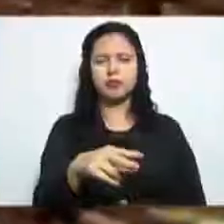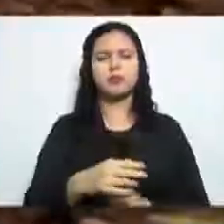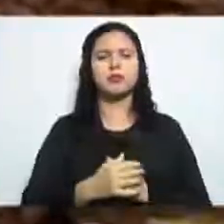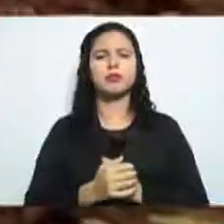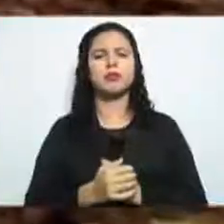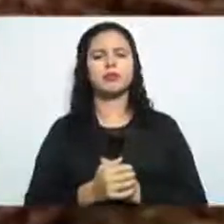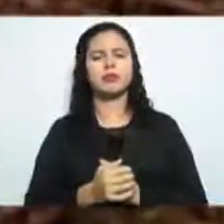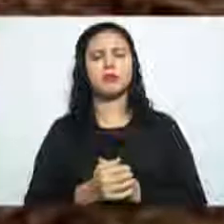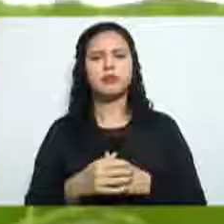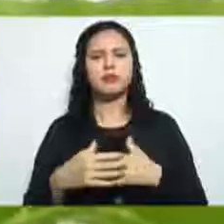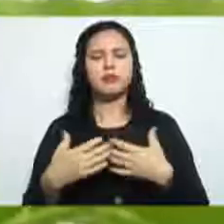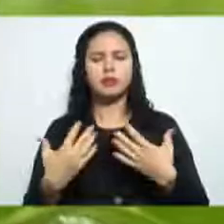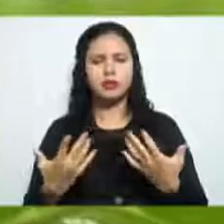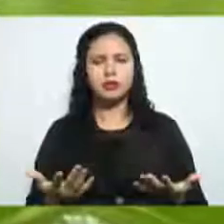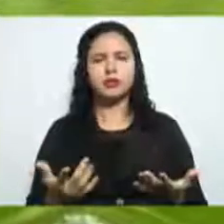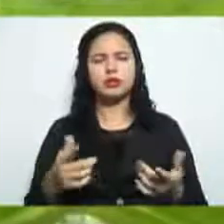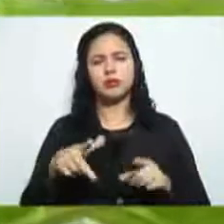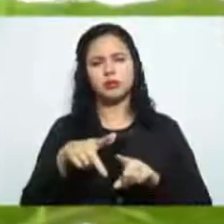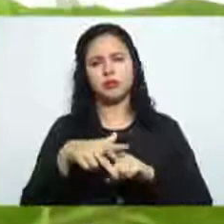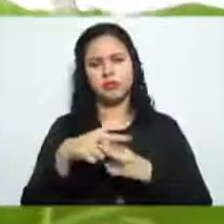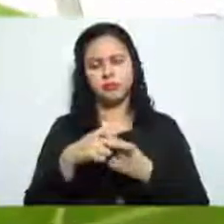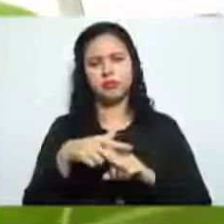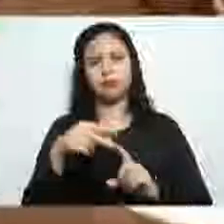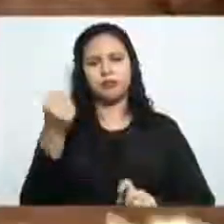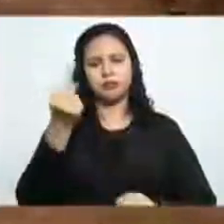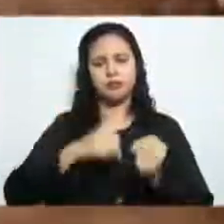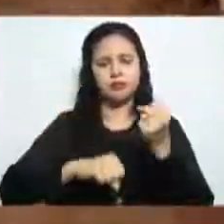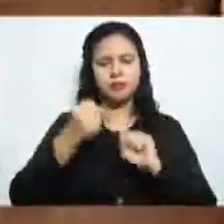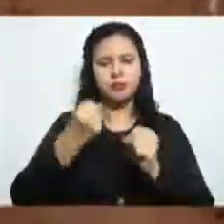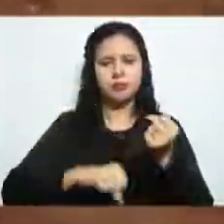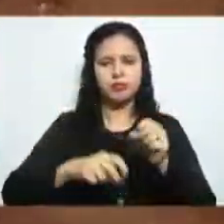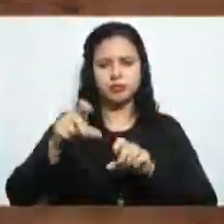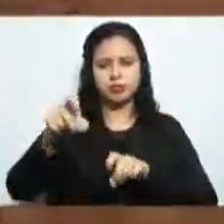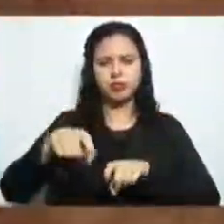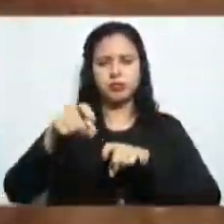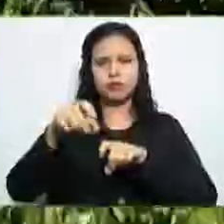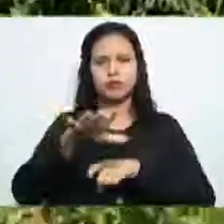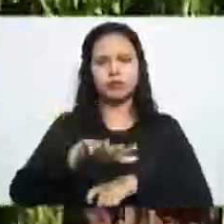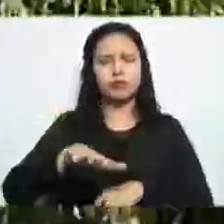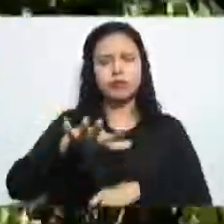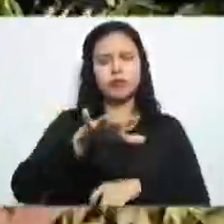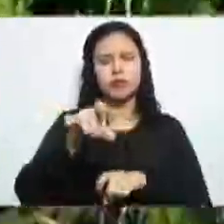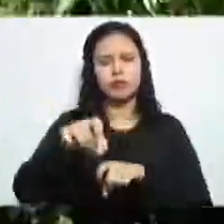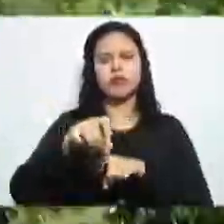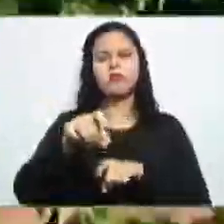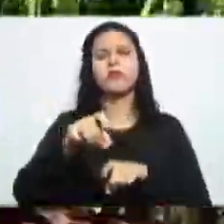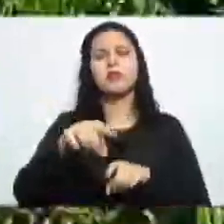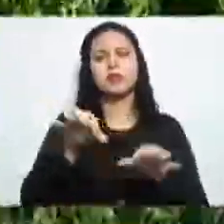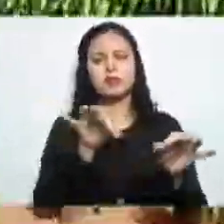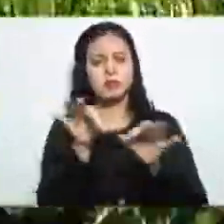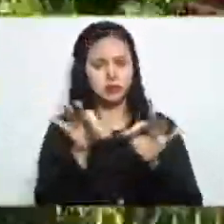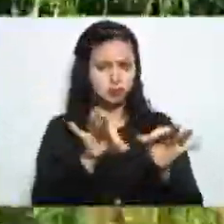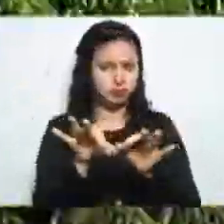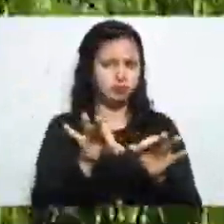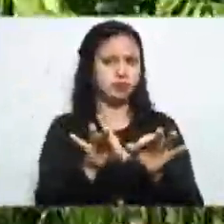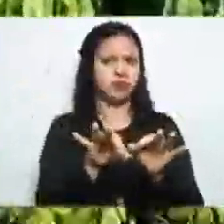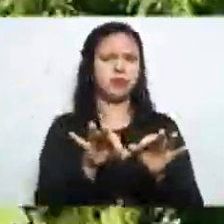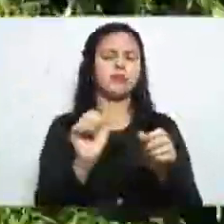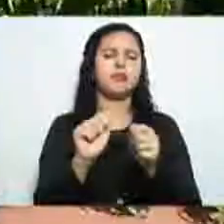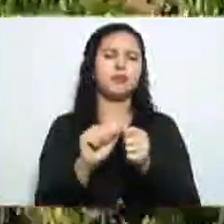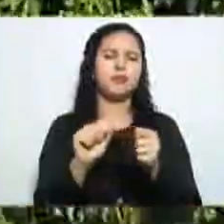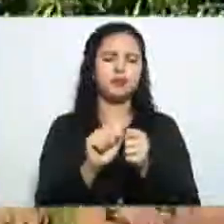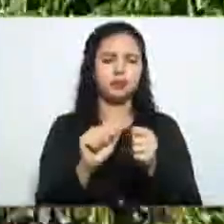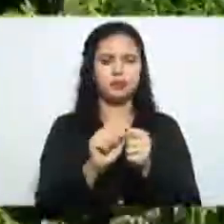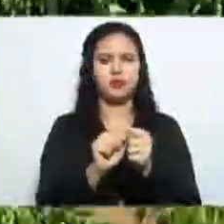A mecanização agrícola também é importante. Uma das áreas da agricultura que se dedica ao planejamento e execução